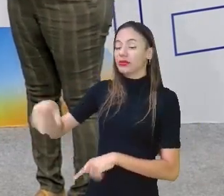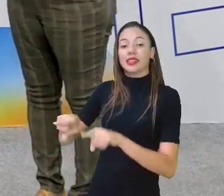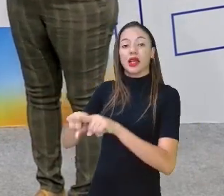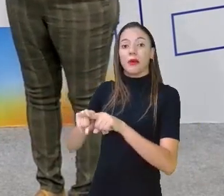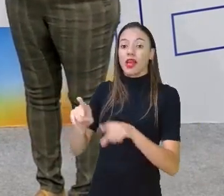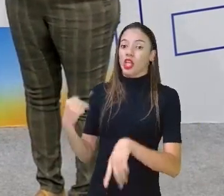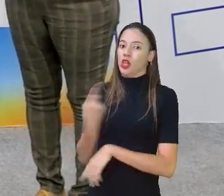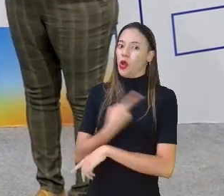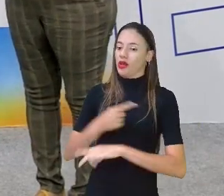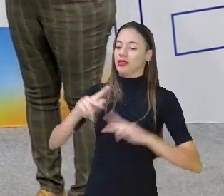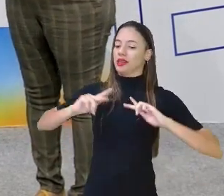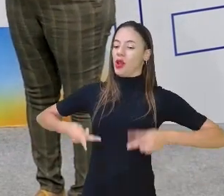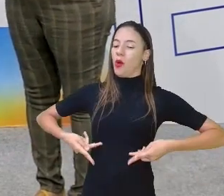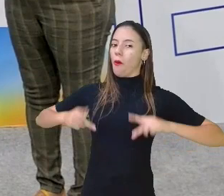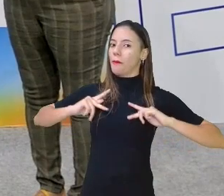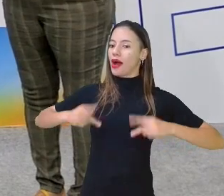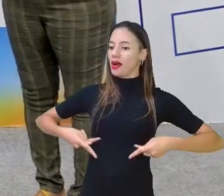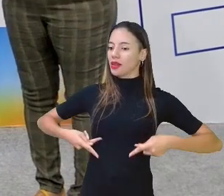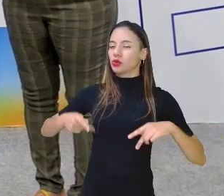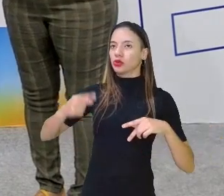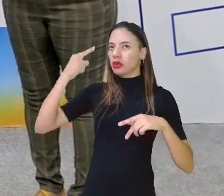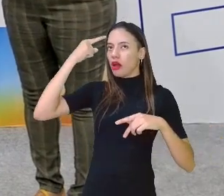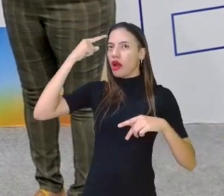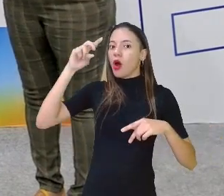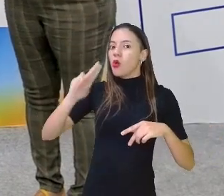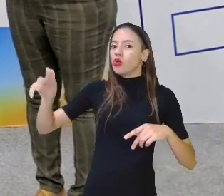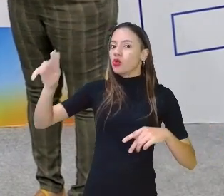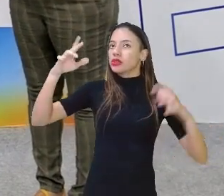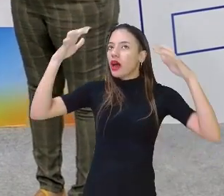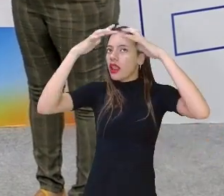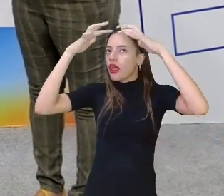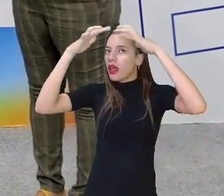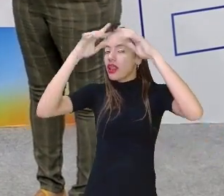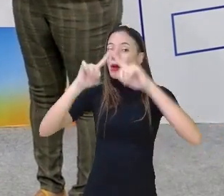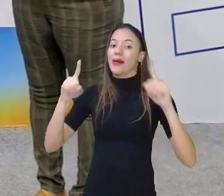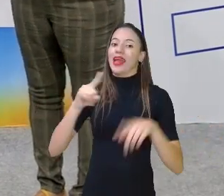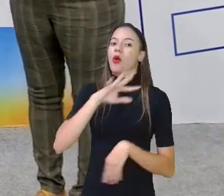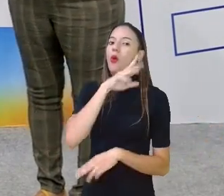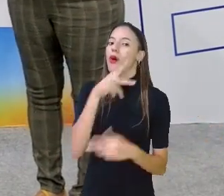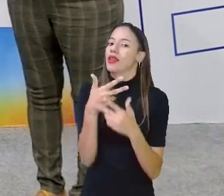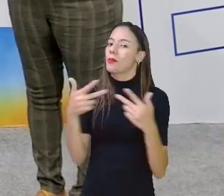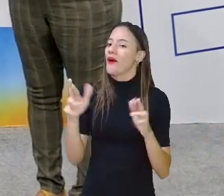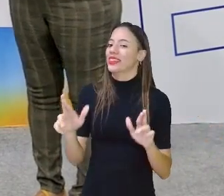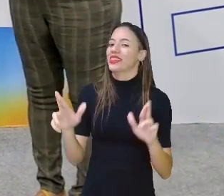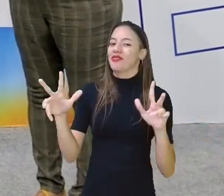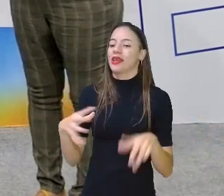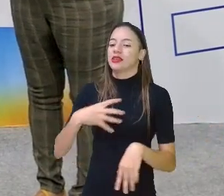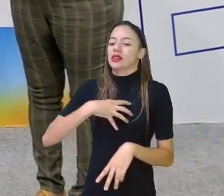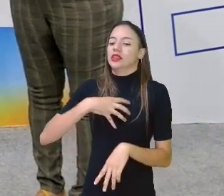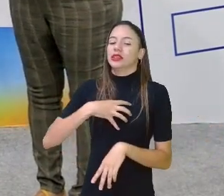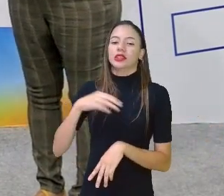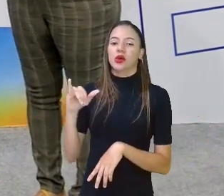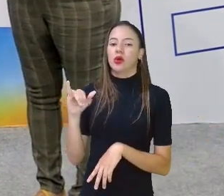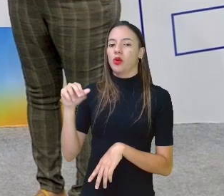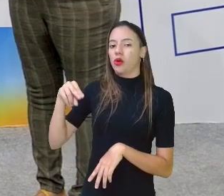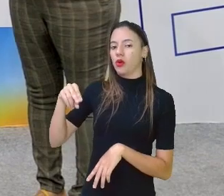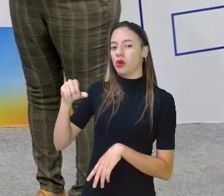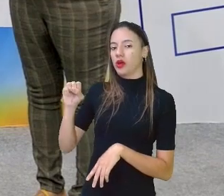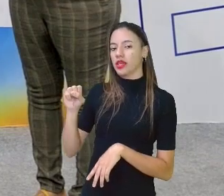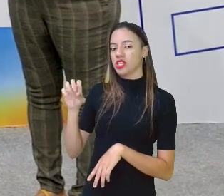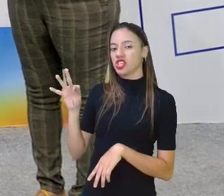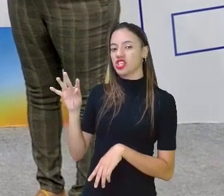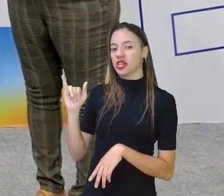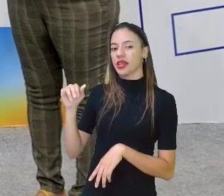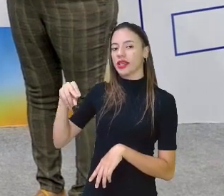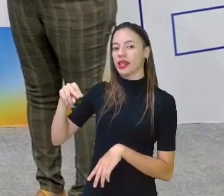não, eles atuam por instinto. Por instinto, né? mesmo. Então, acho que a arte, ela sai do instinto e vai um